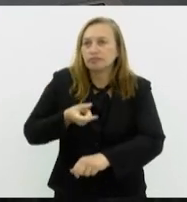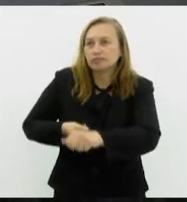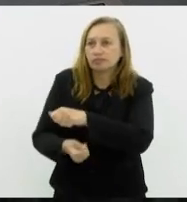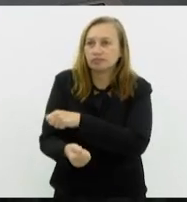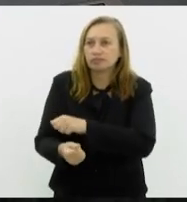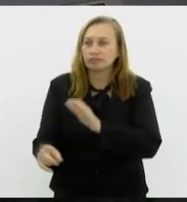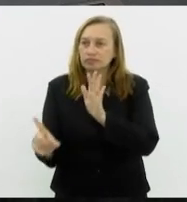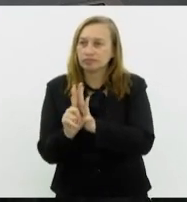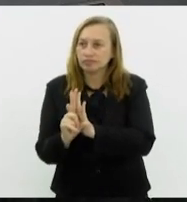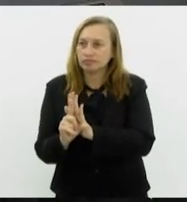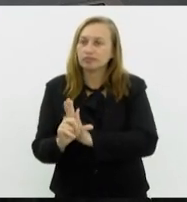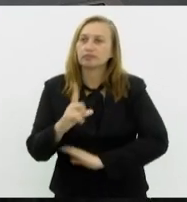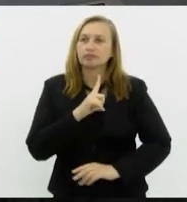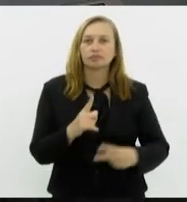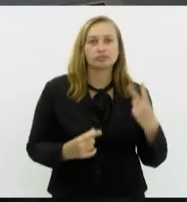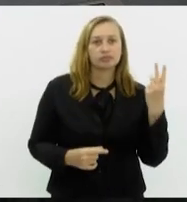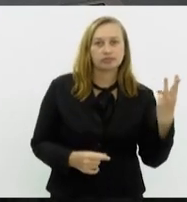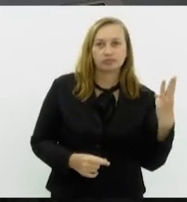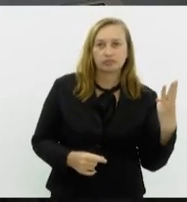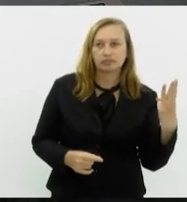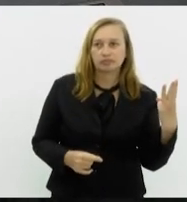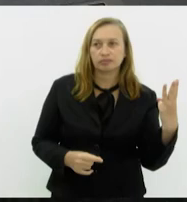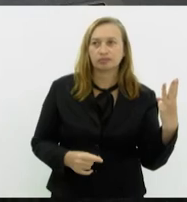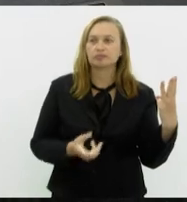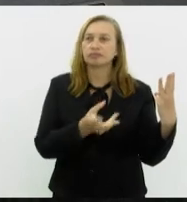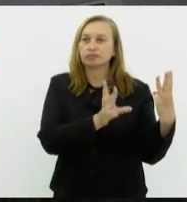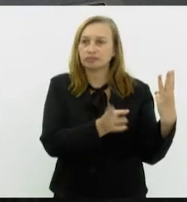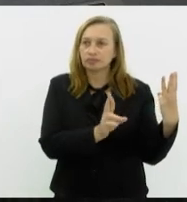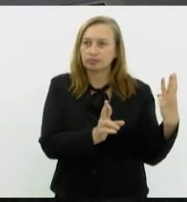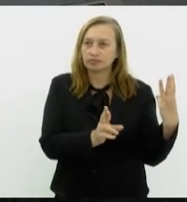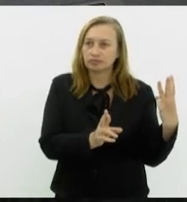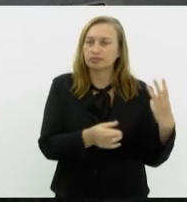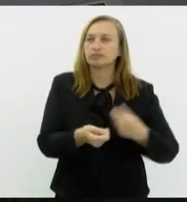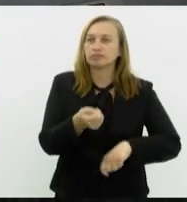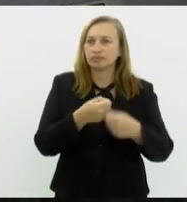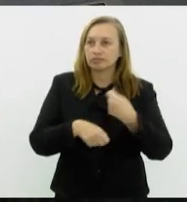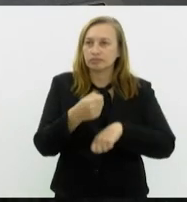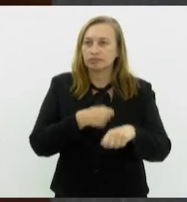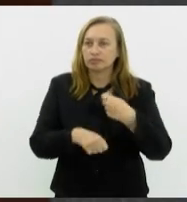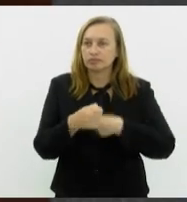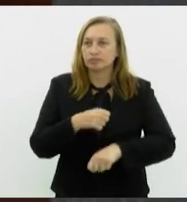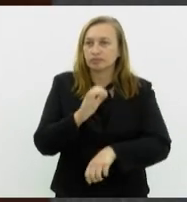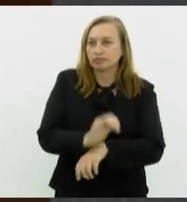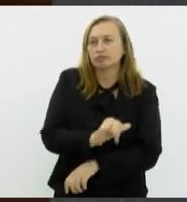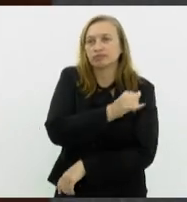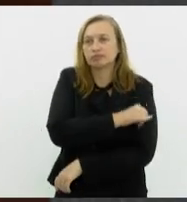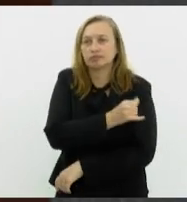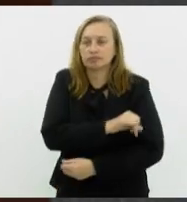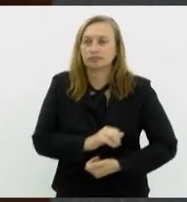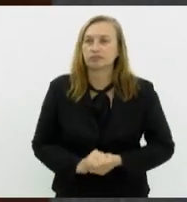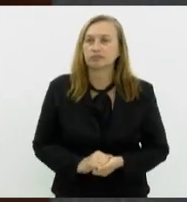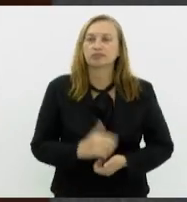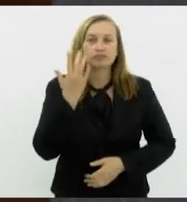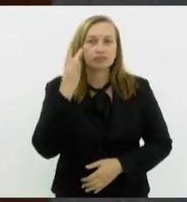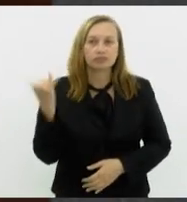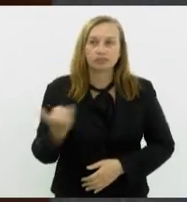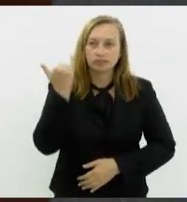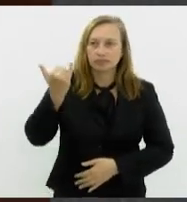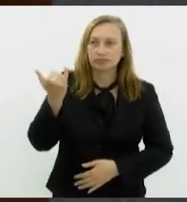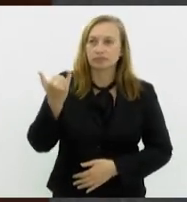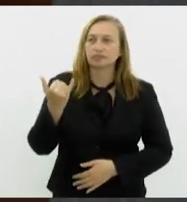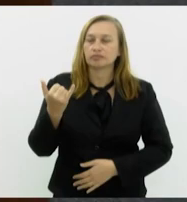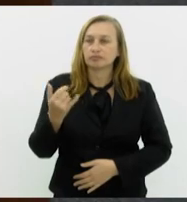gente teve pelo menos mais R$3 circulando na economia do Estado do Rio de Janeiro. Acho importante a gente